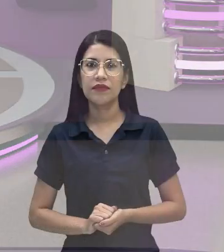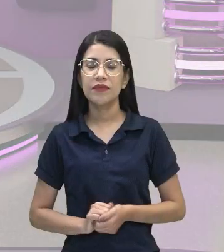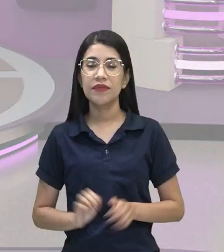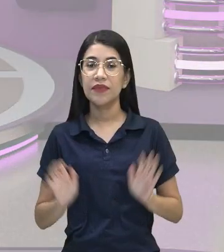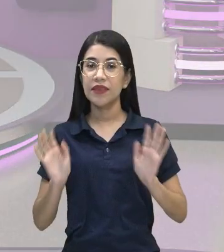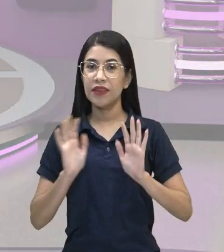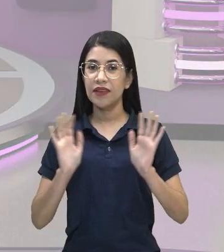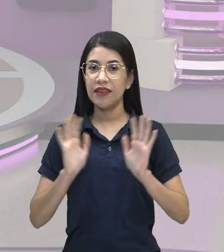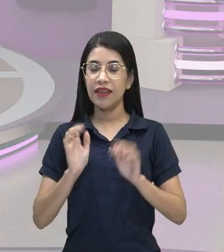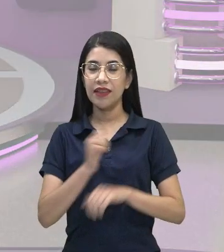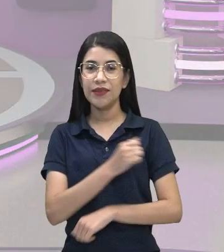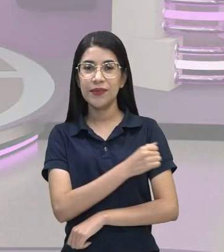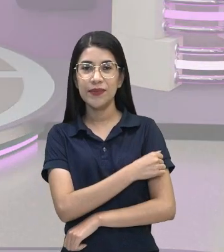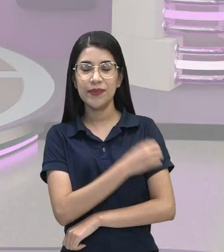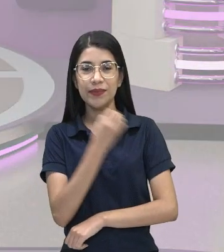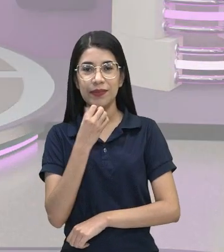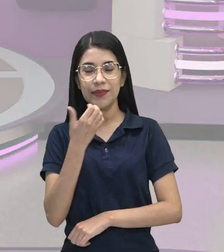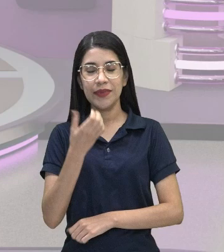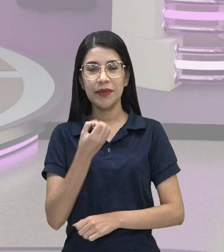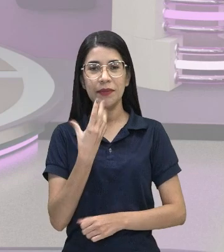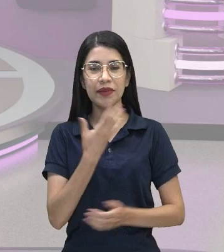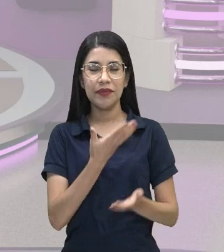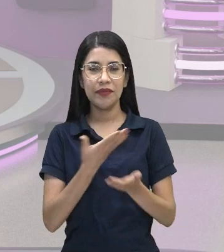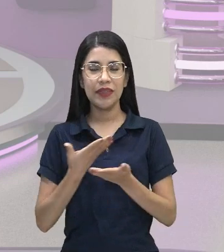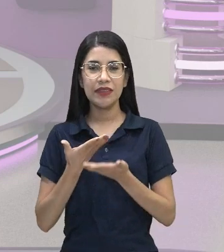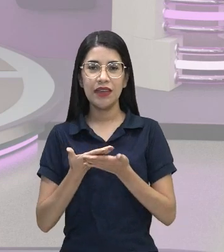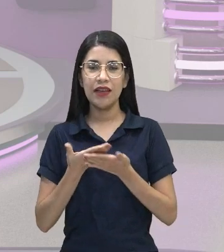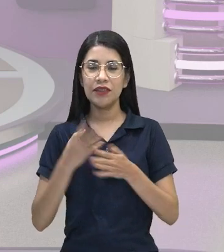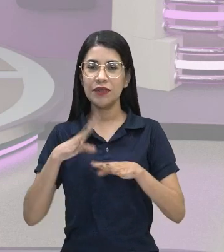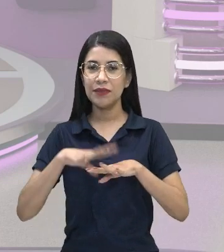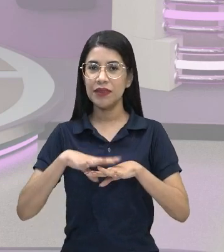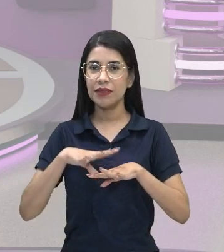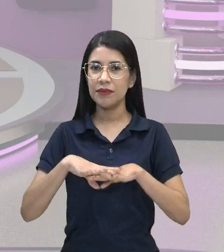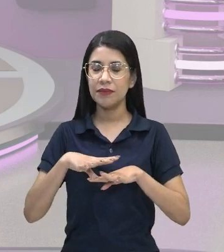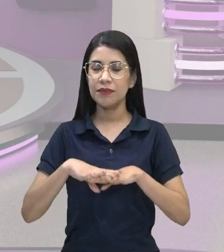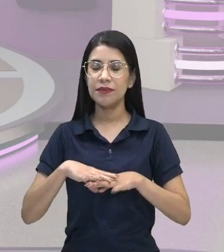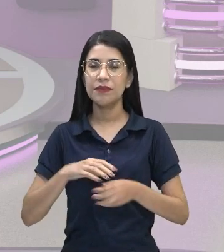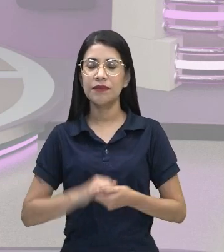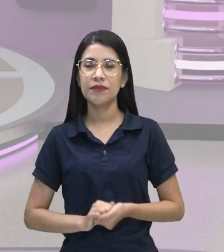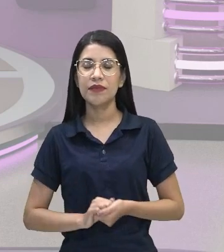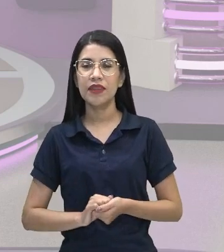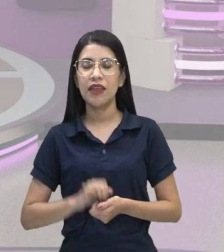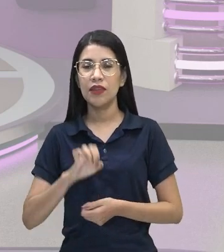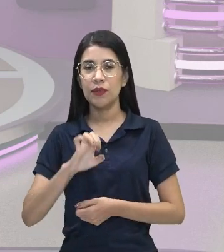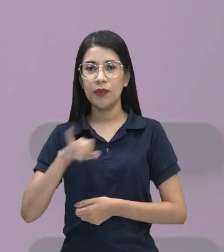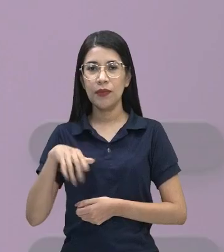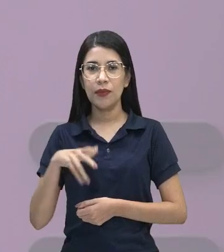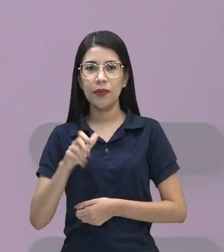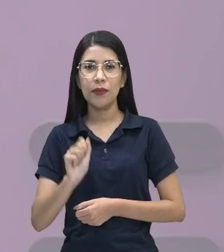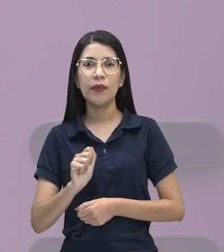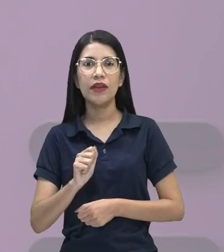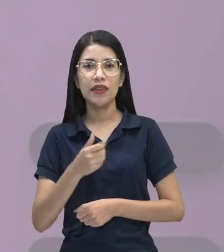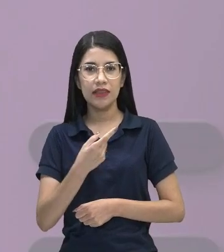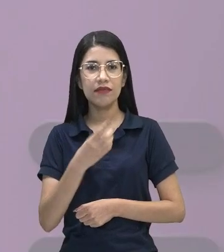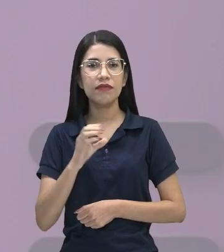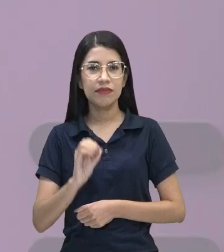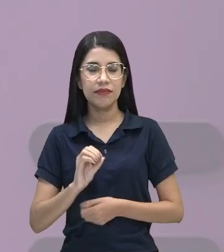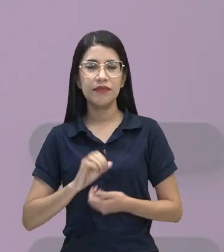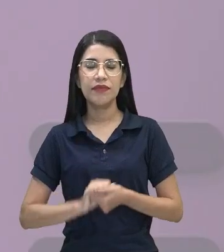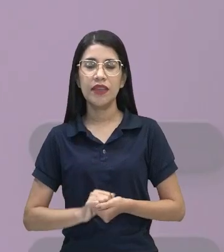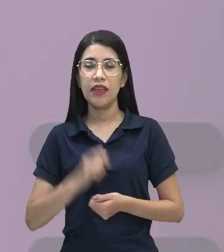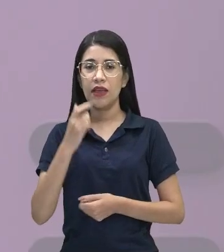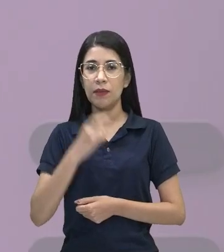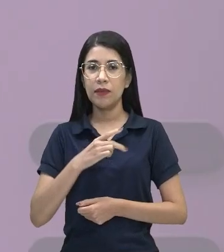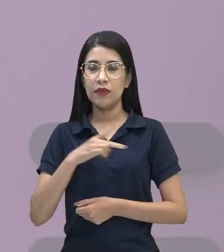Olá pessoal, tudo bem com vocês? Sejam bem-vindos a mais uma aula de matemática aqui na EJA 10ª etapa. Eu sou o professor Mário